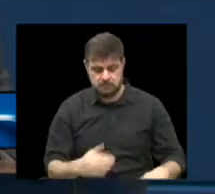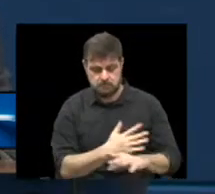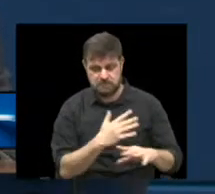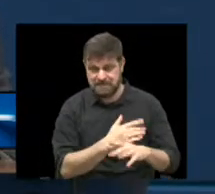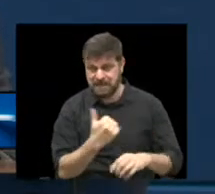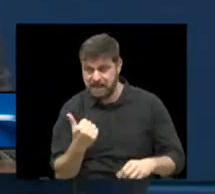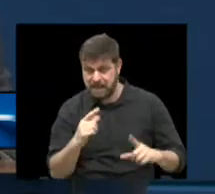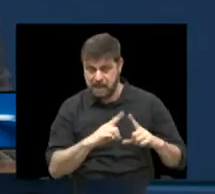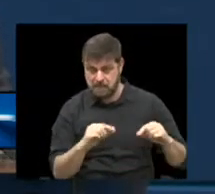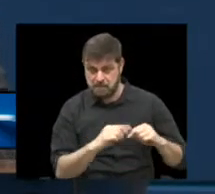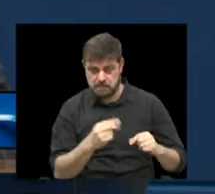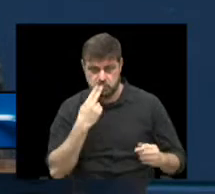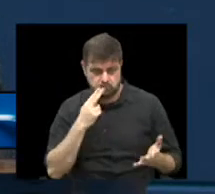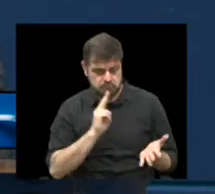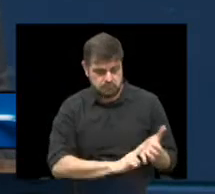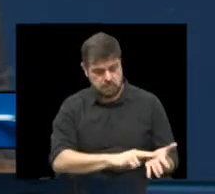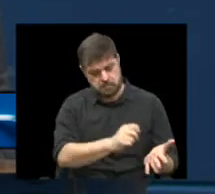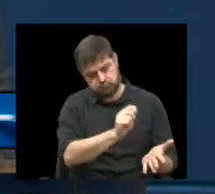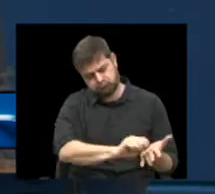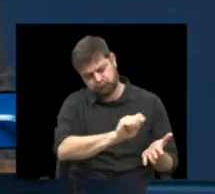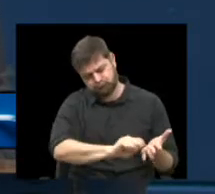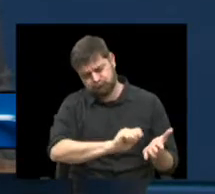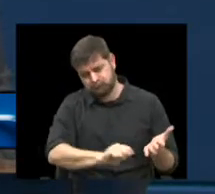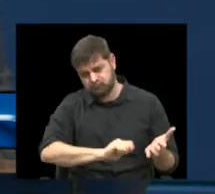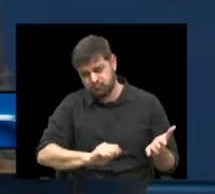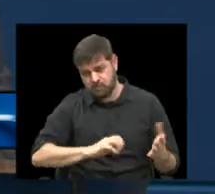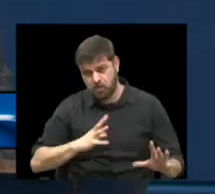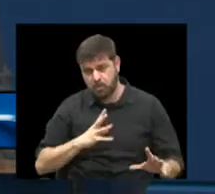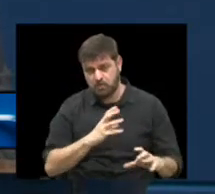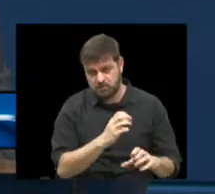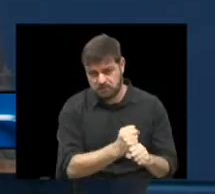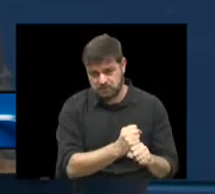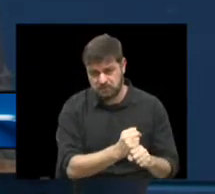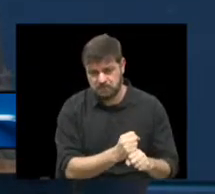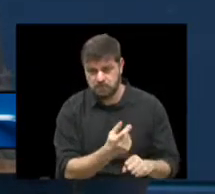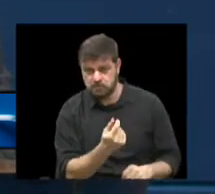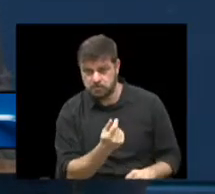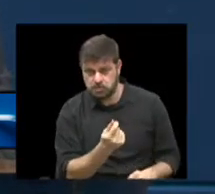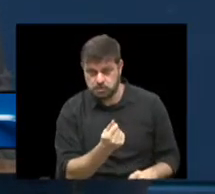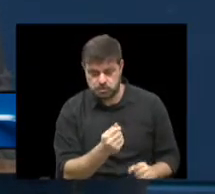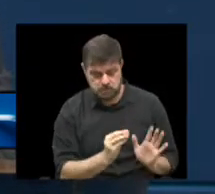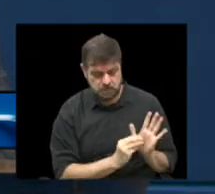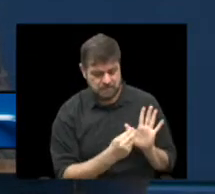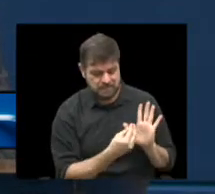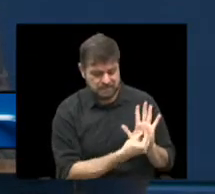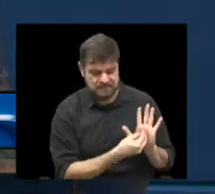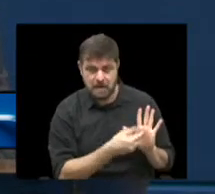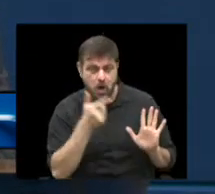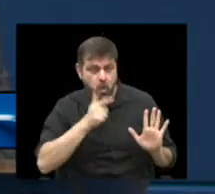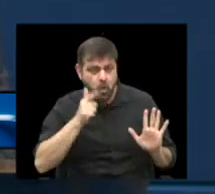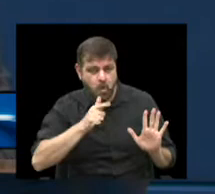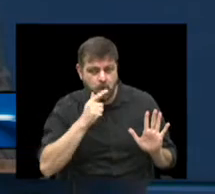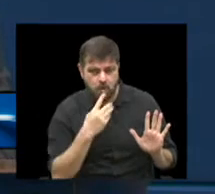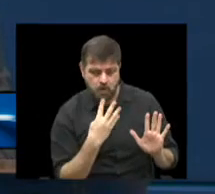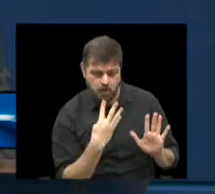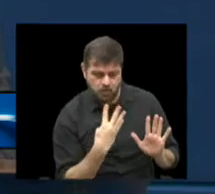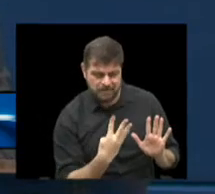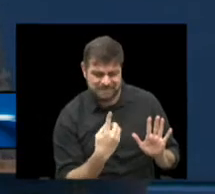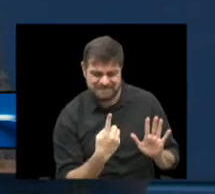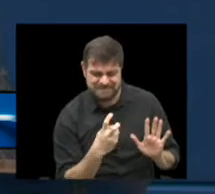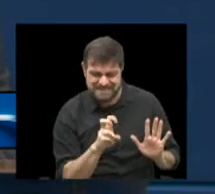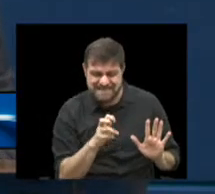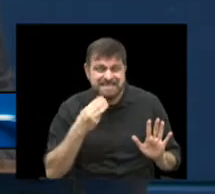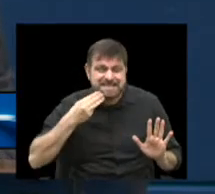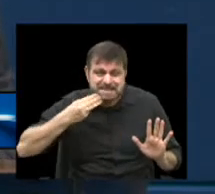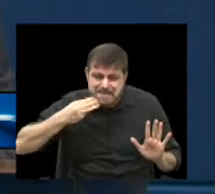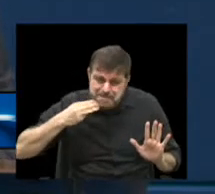cartas consultas que foram habilitadas pelo órgão. O valor total da linha de crédito para a Sanasa é de 415 milhões de